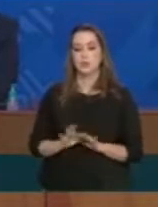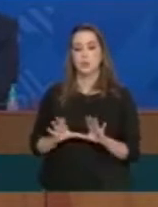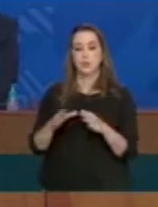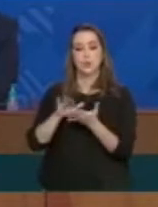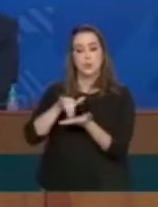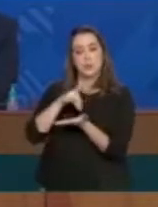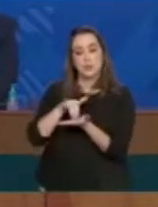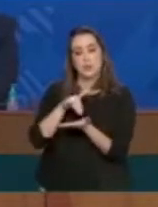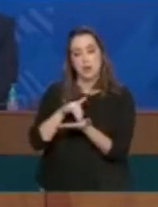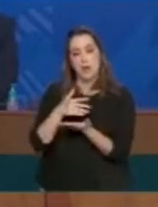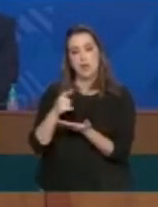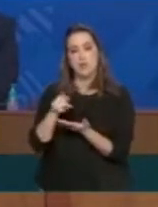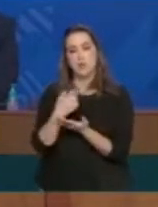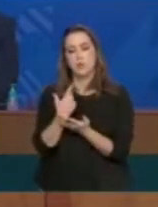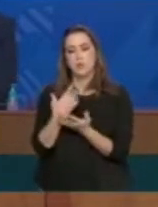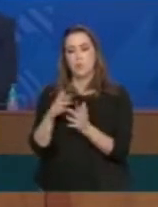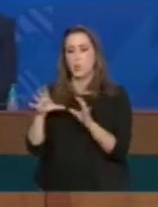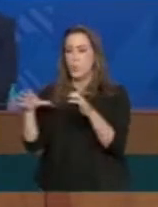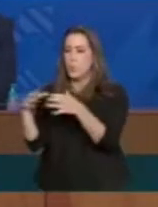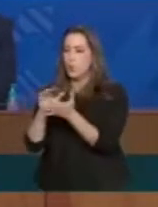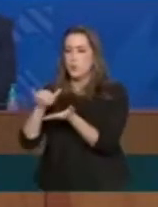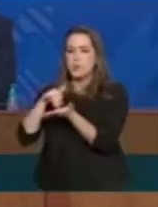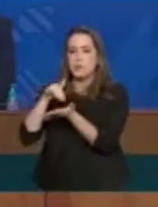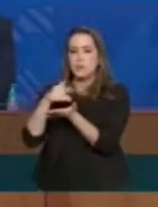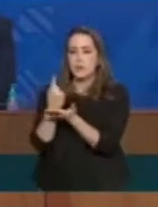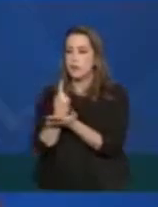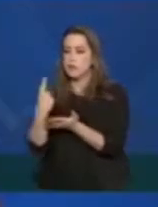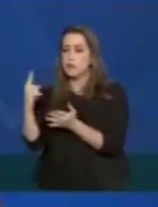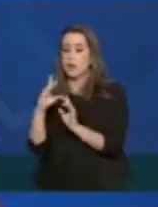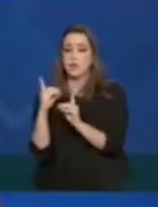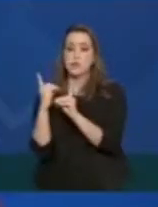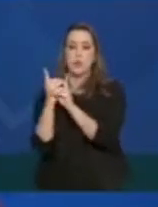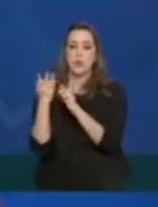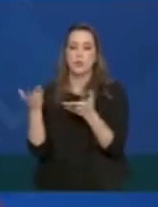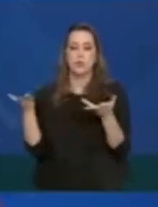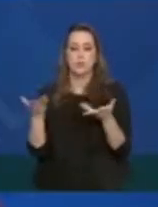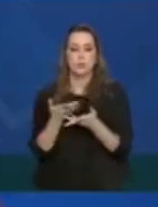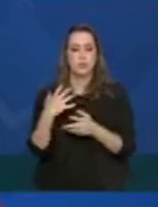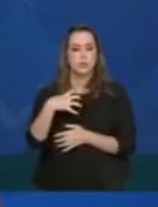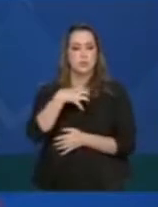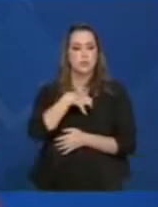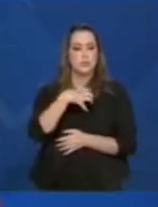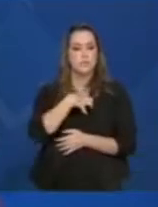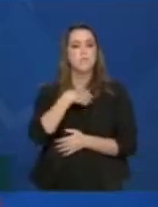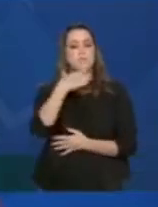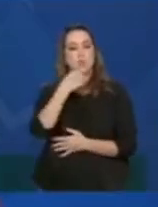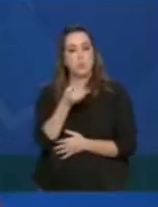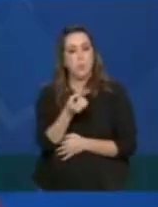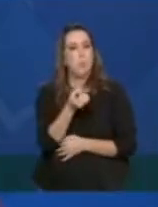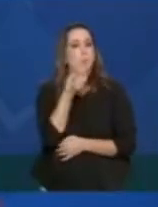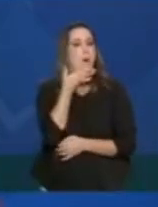secretários de segurança saem dessa reunião, desse encontro, com um sentimento de otimismo.